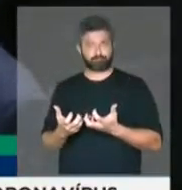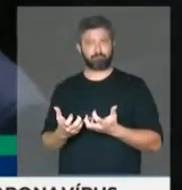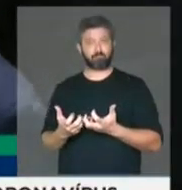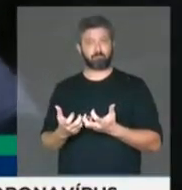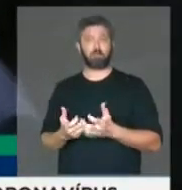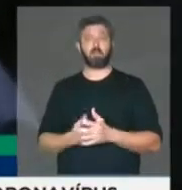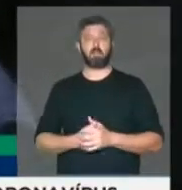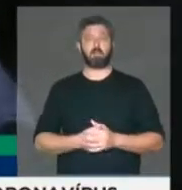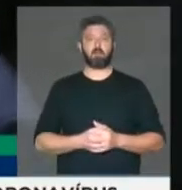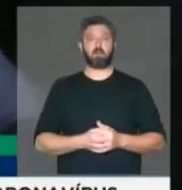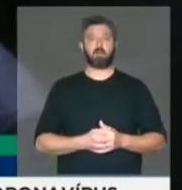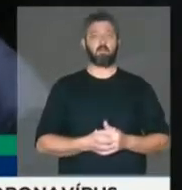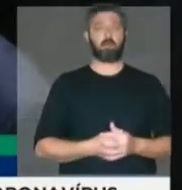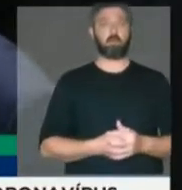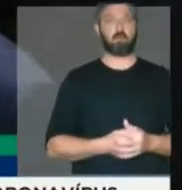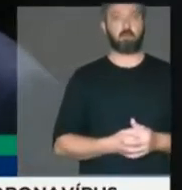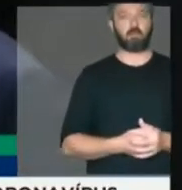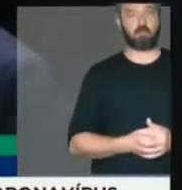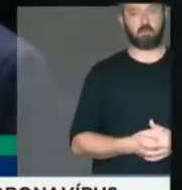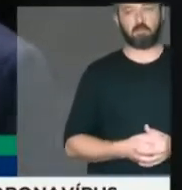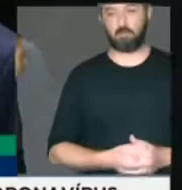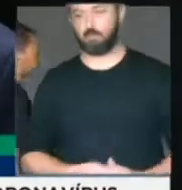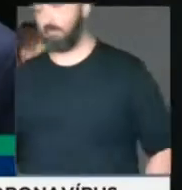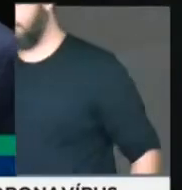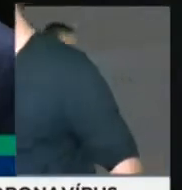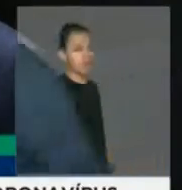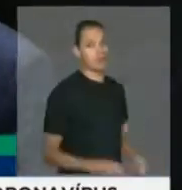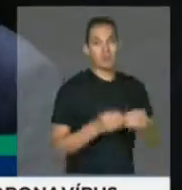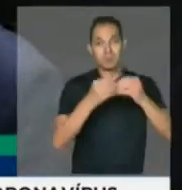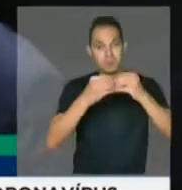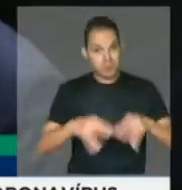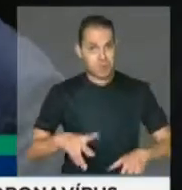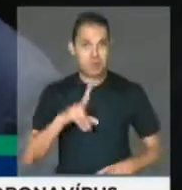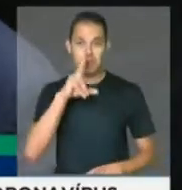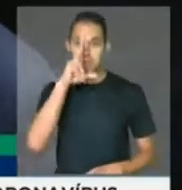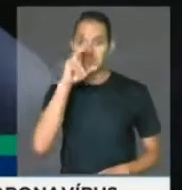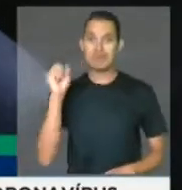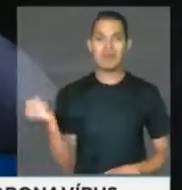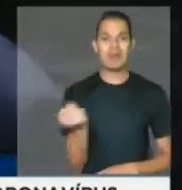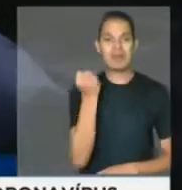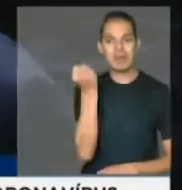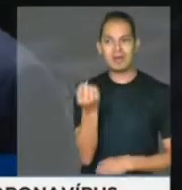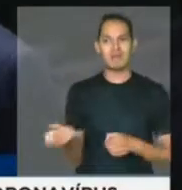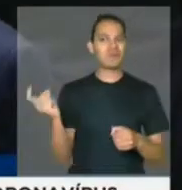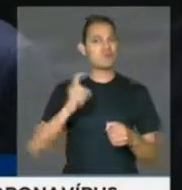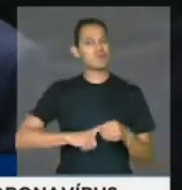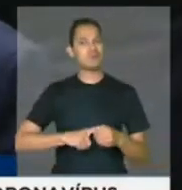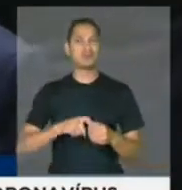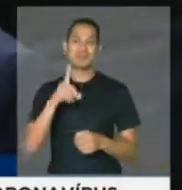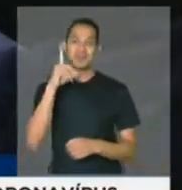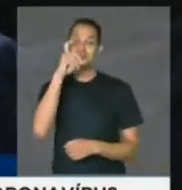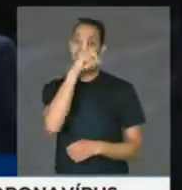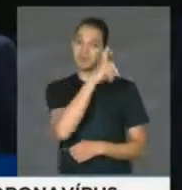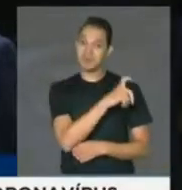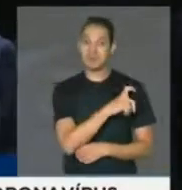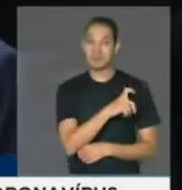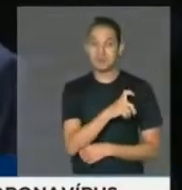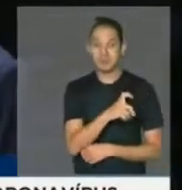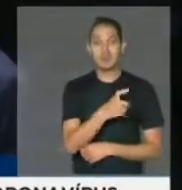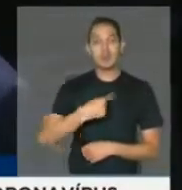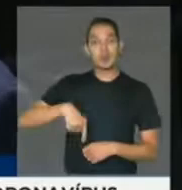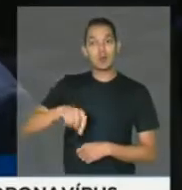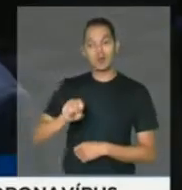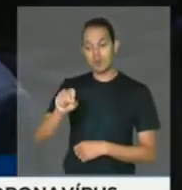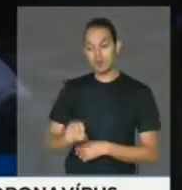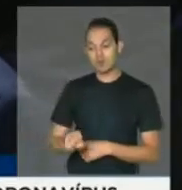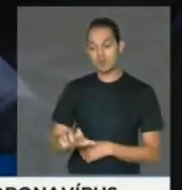a seca que já fez prejuízos enormes, prejuízos que não vão ser recuperados e que, portanto, nós do